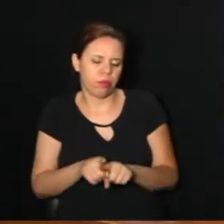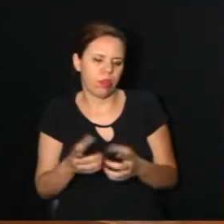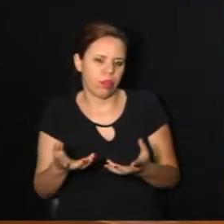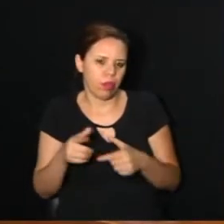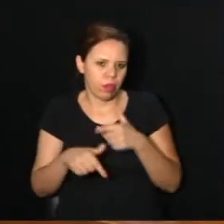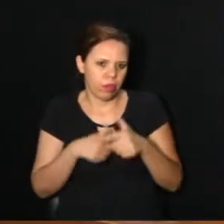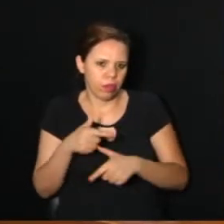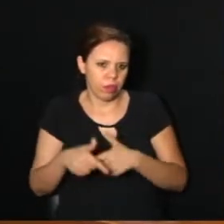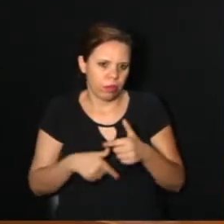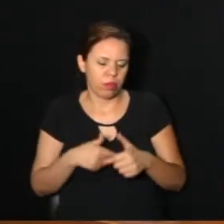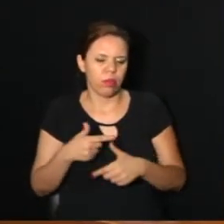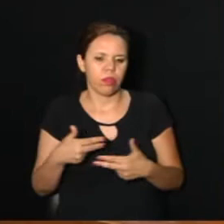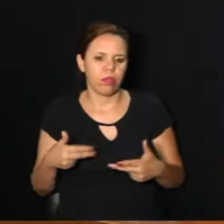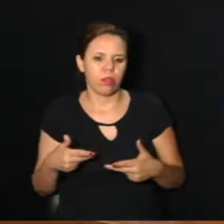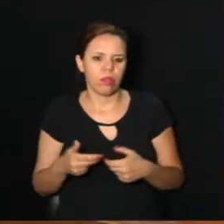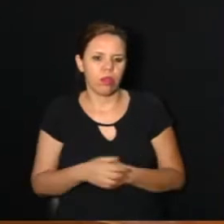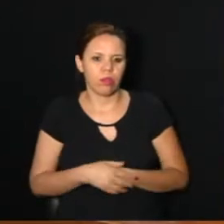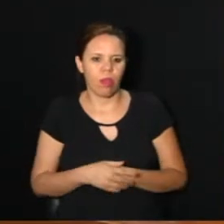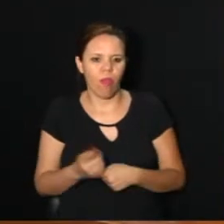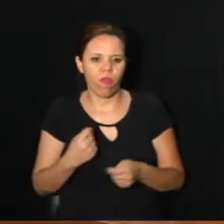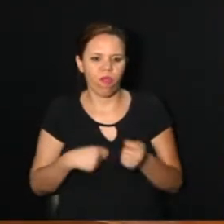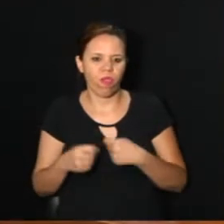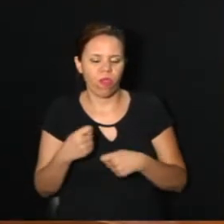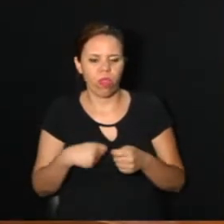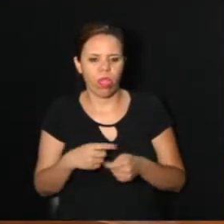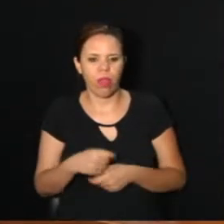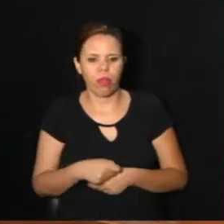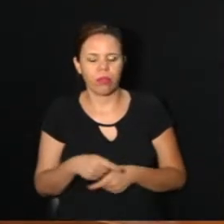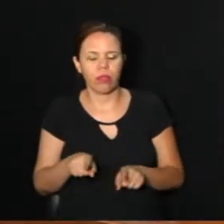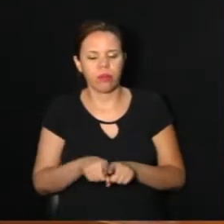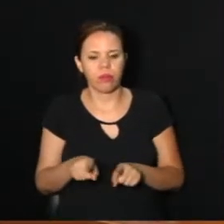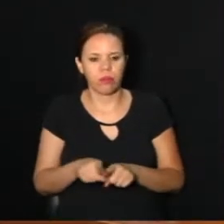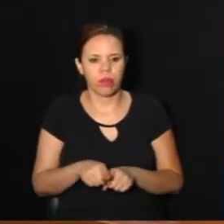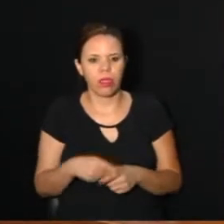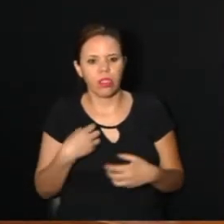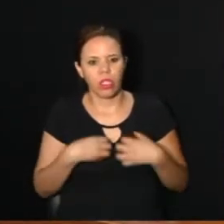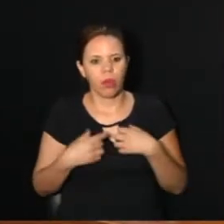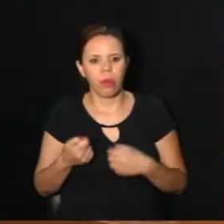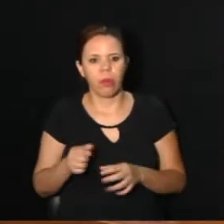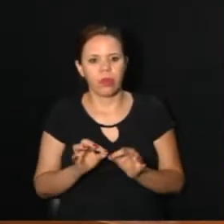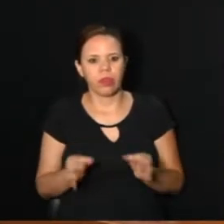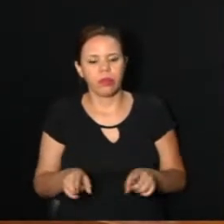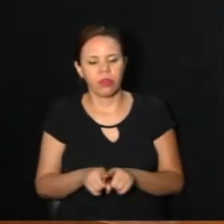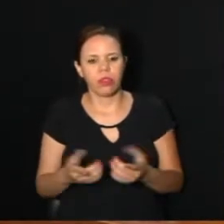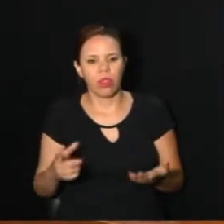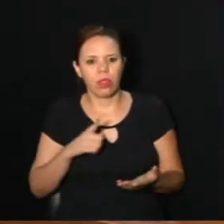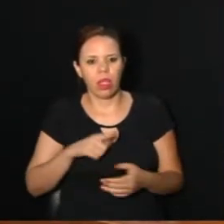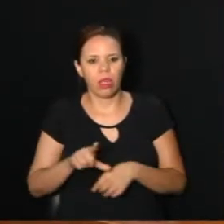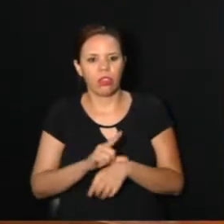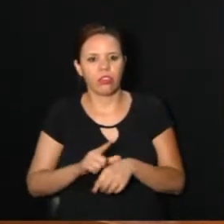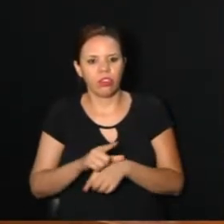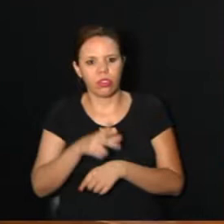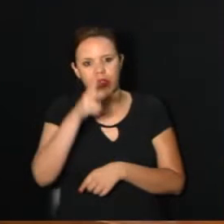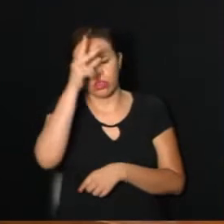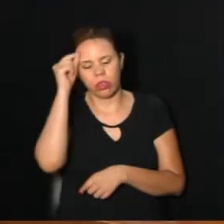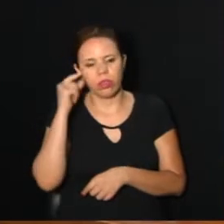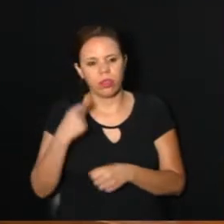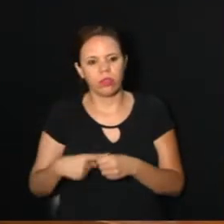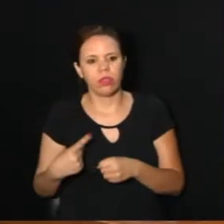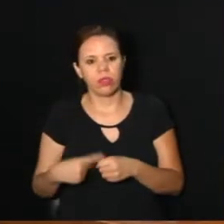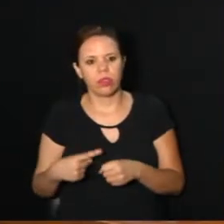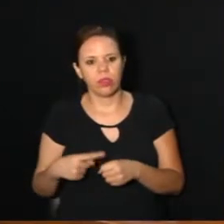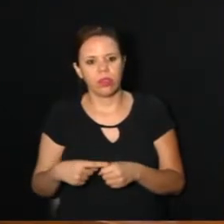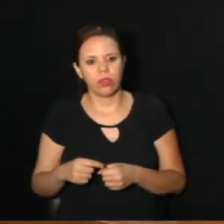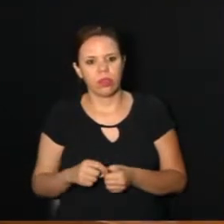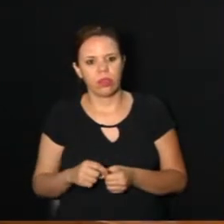trabalhar com atividades de baixa incomodidade. Eu vejo que hoje nós temos uma legislação municipal, fruto,